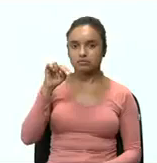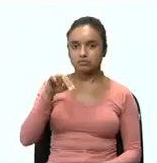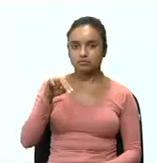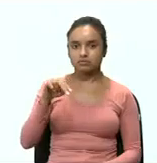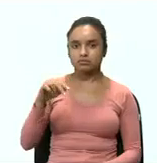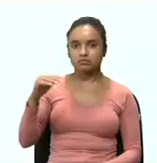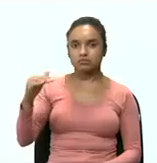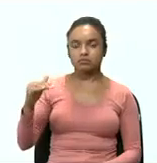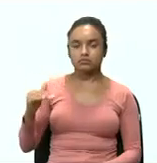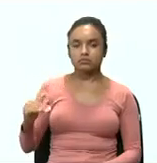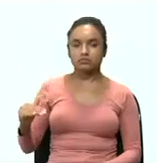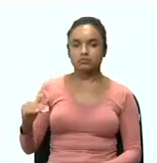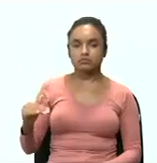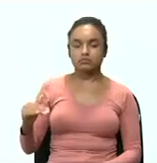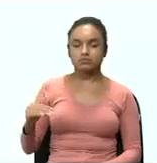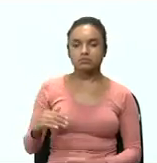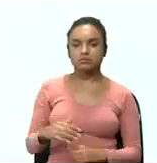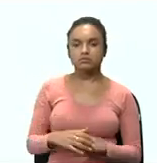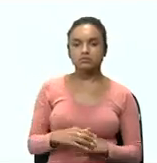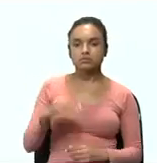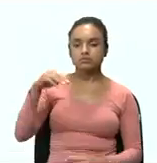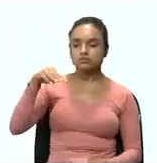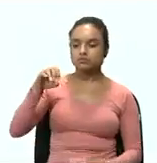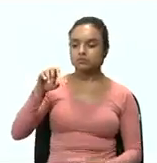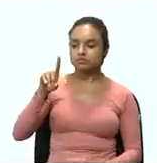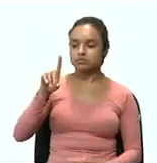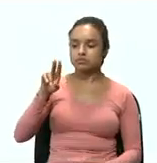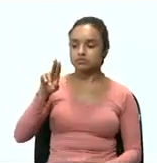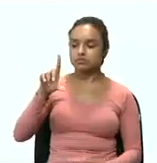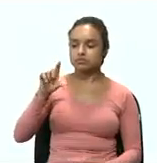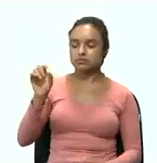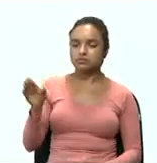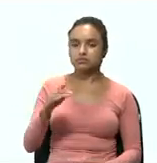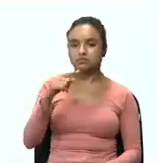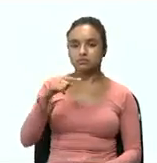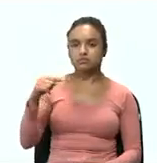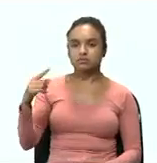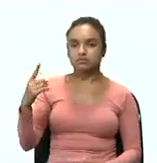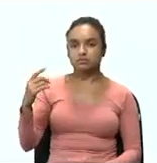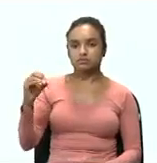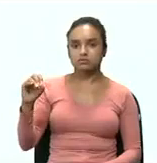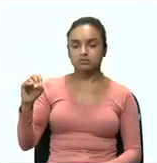do módulo de menos 10 sobre